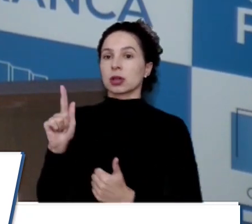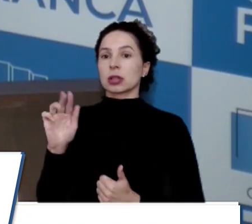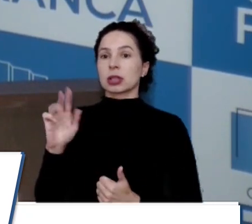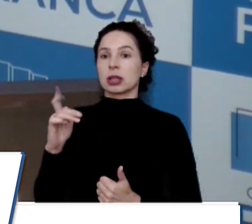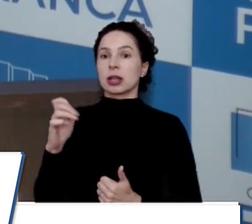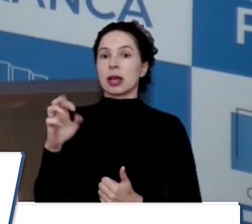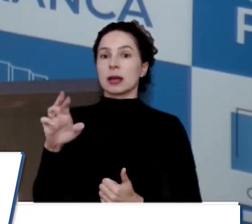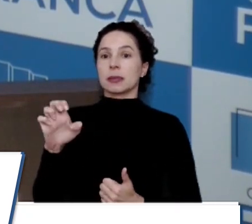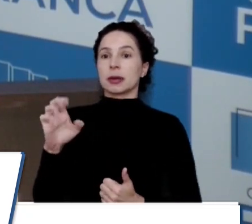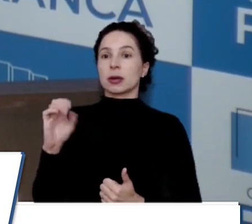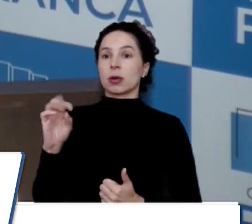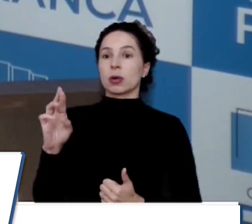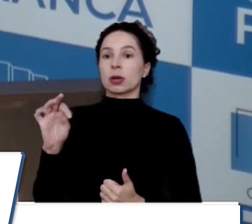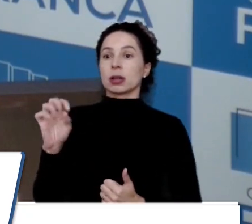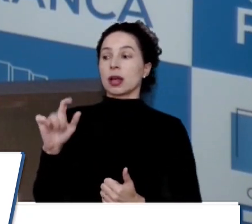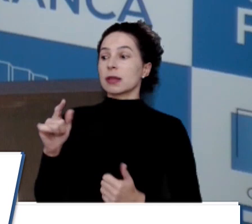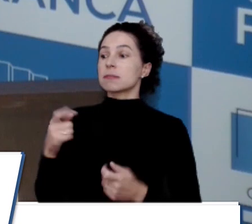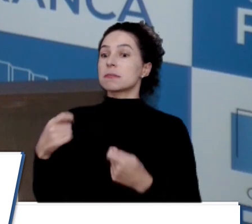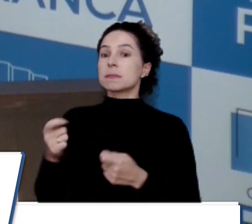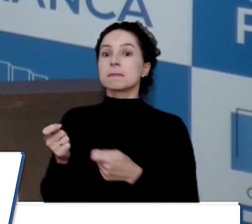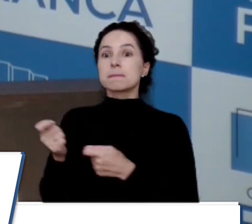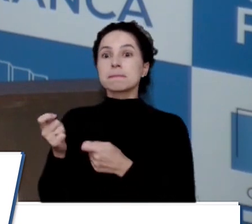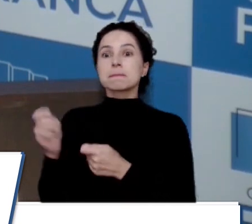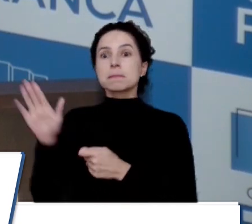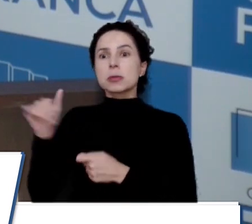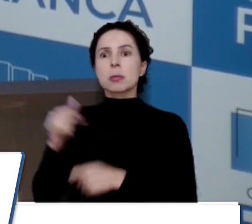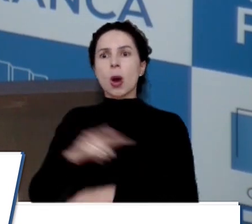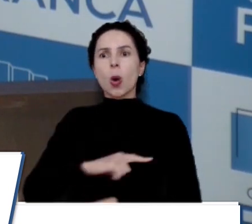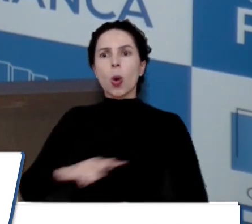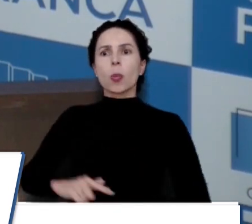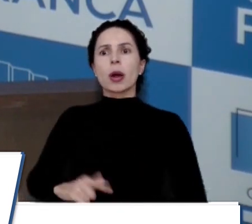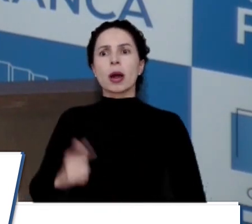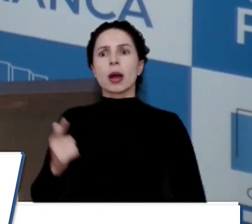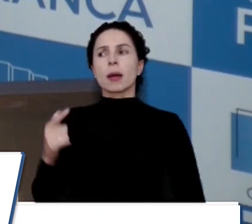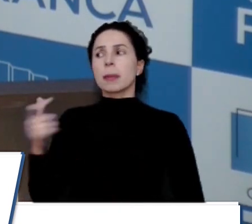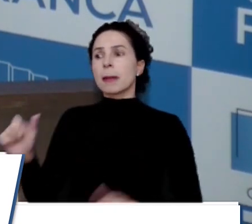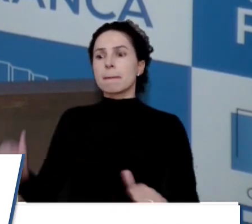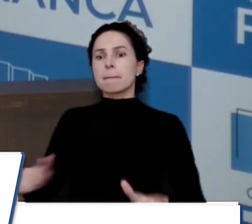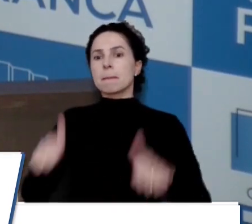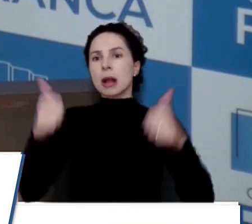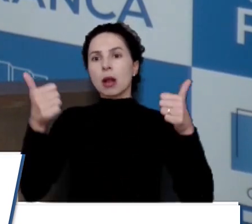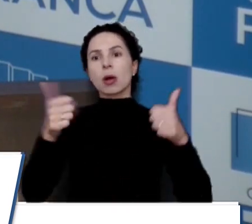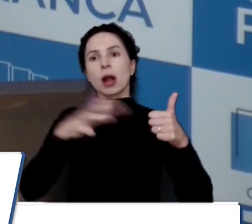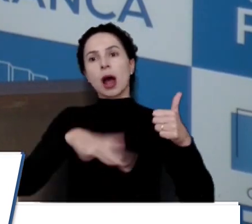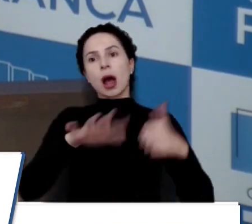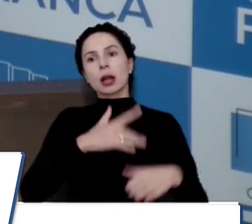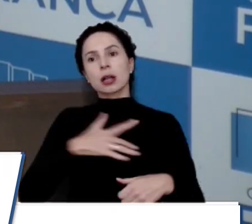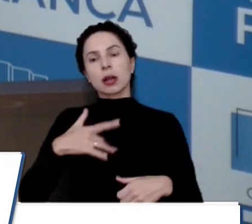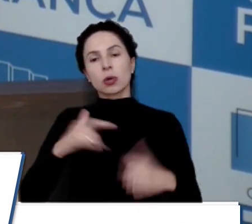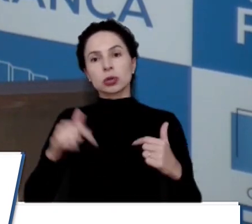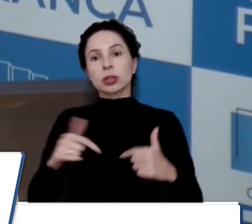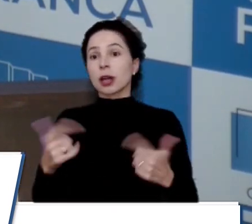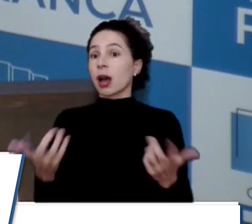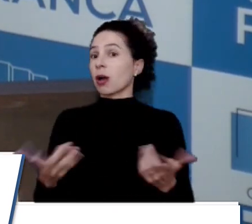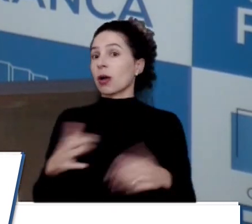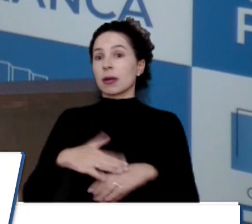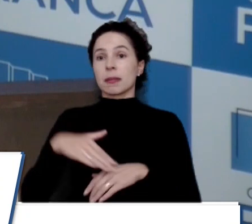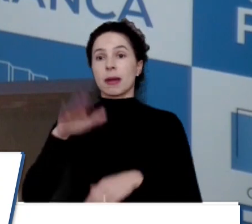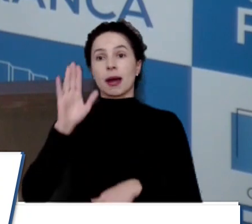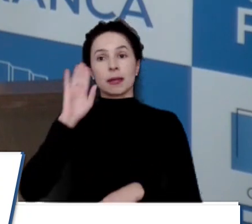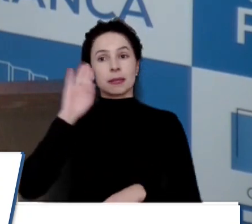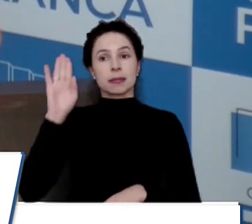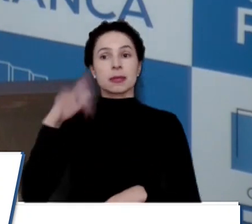de cutucar o governador para melhorar esse problema da área da saúde ainda mais agora os deputados que nós temos